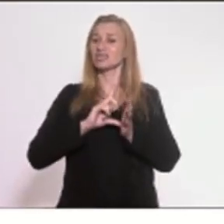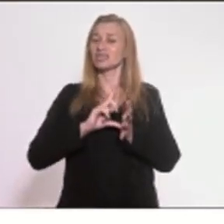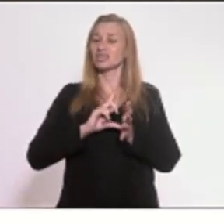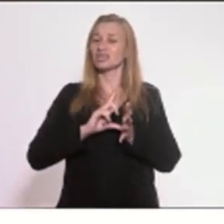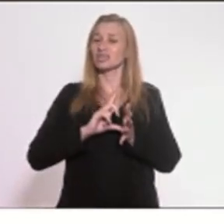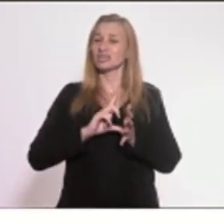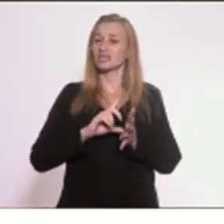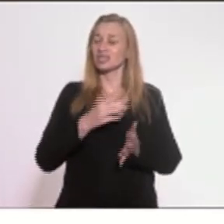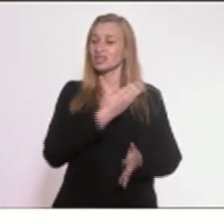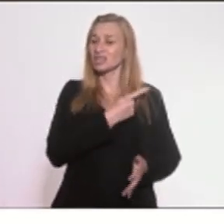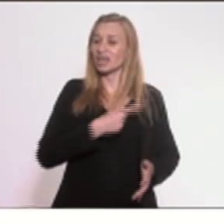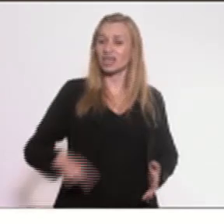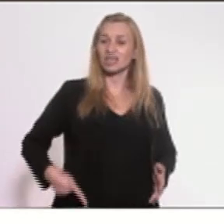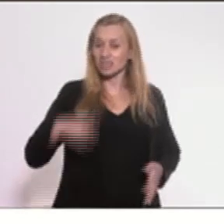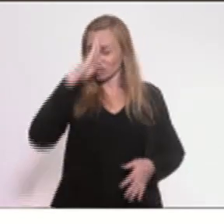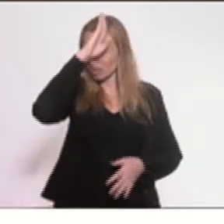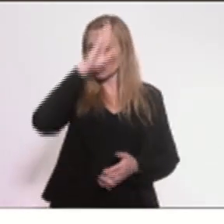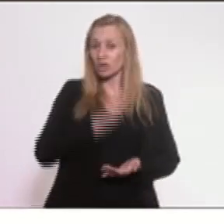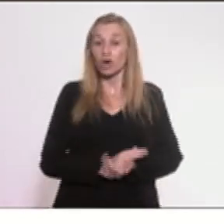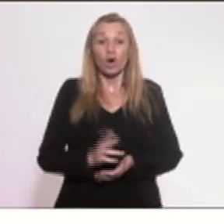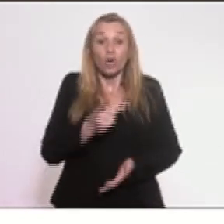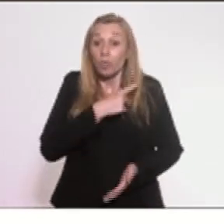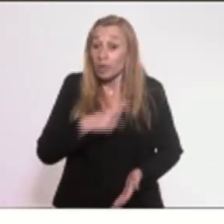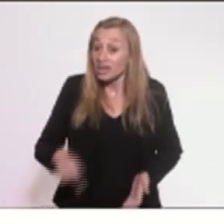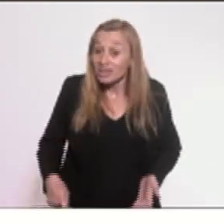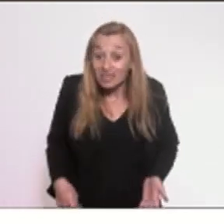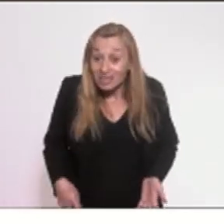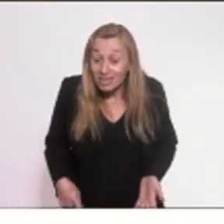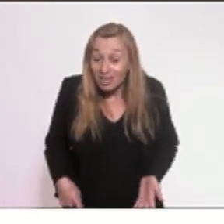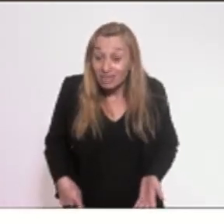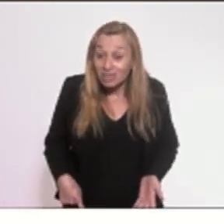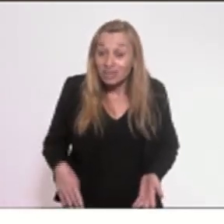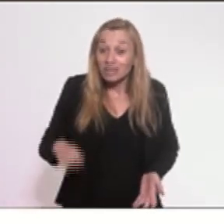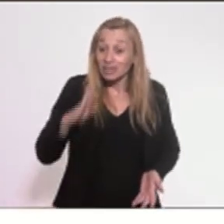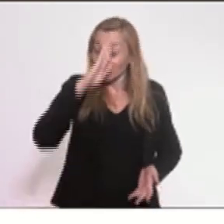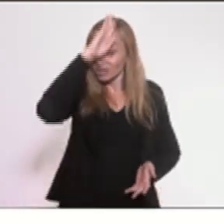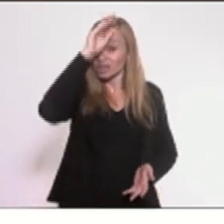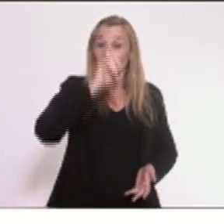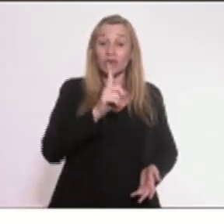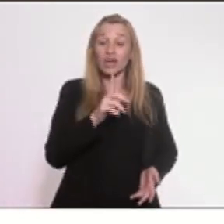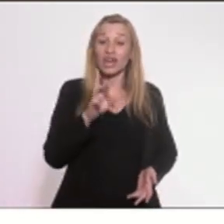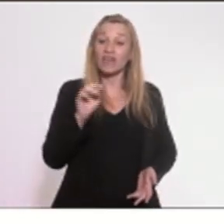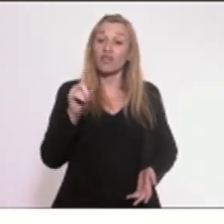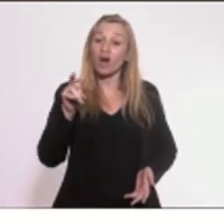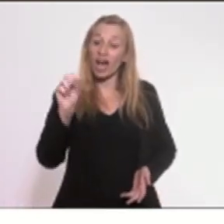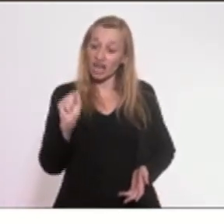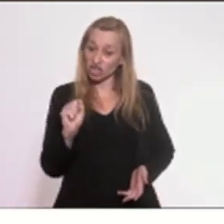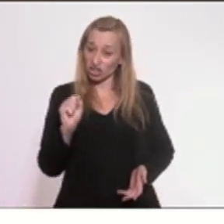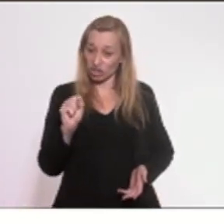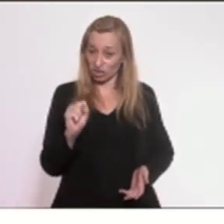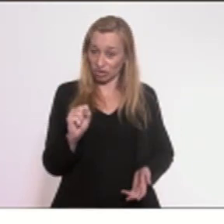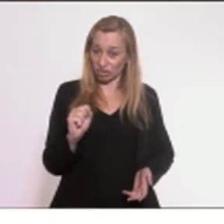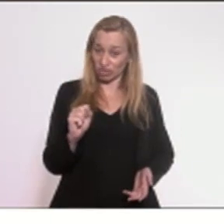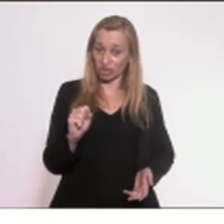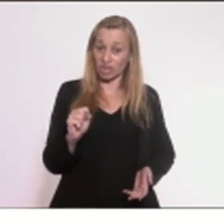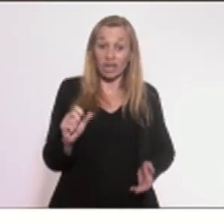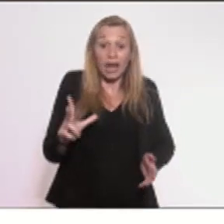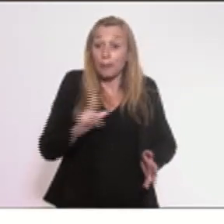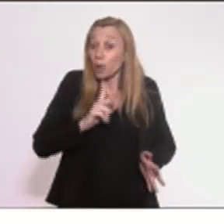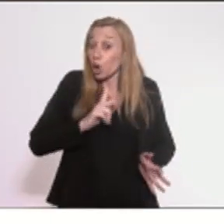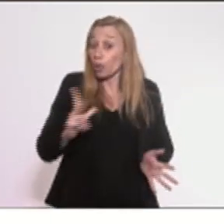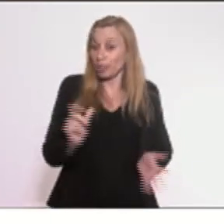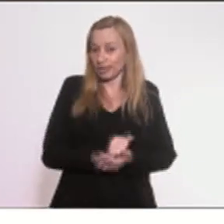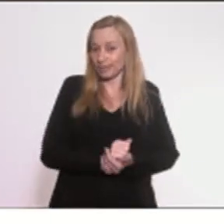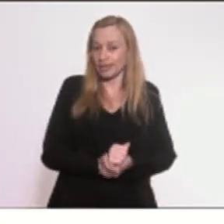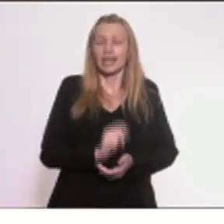presidente da República não é verborrágico. Ele é a própria verborragia.